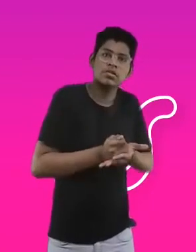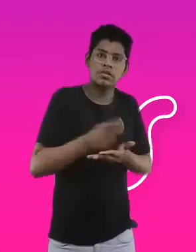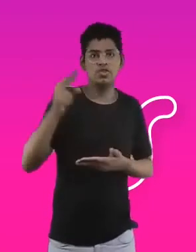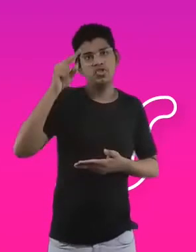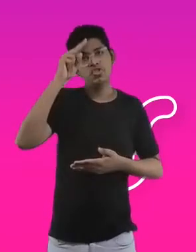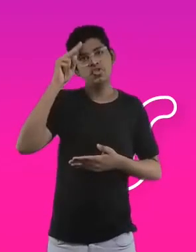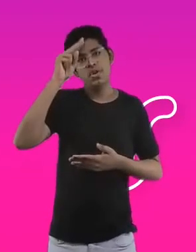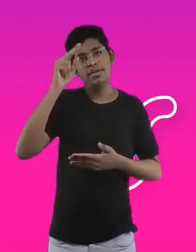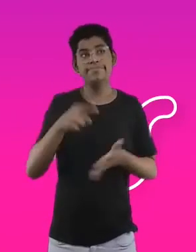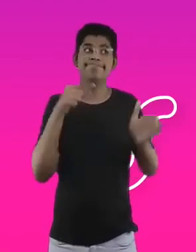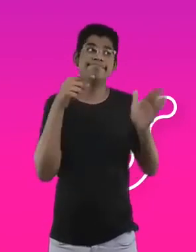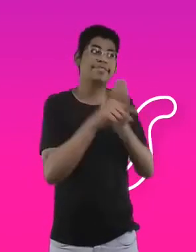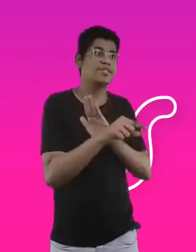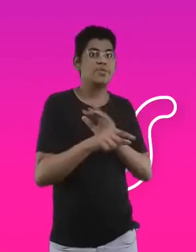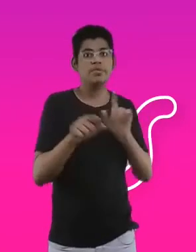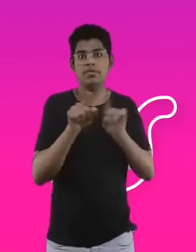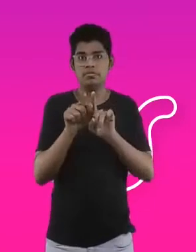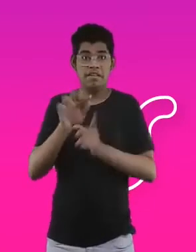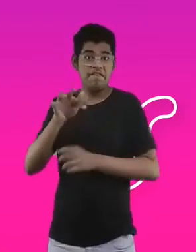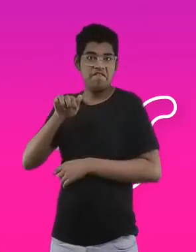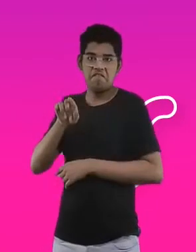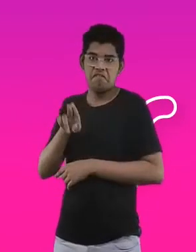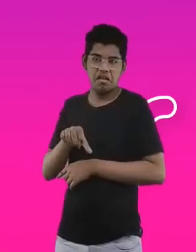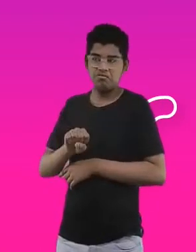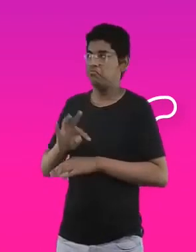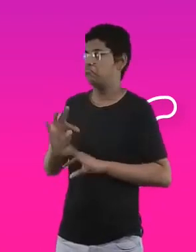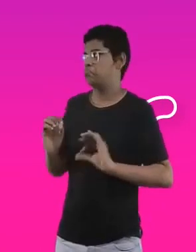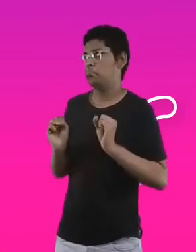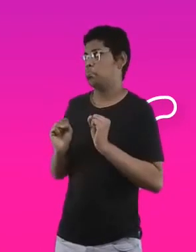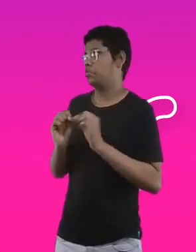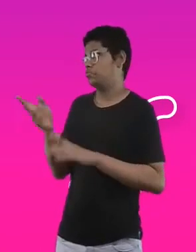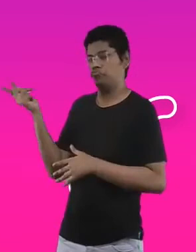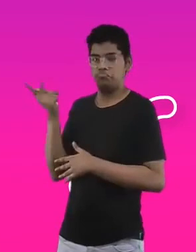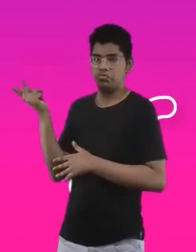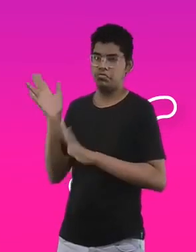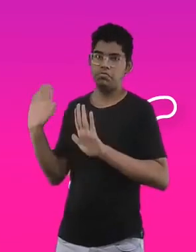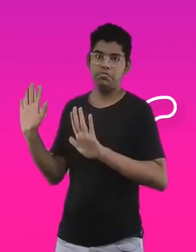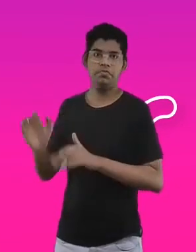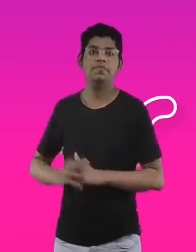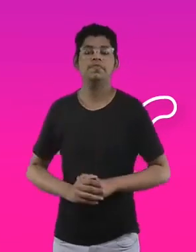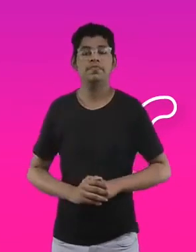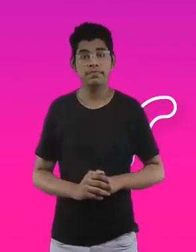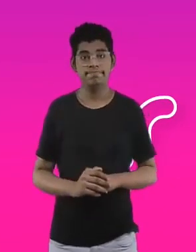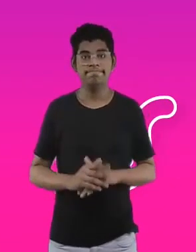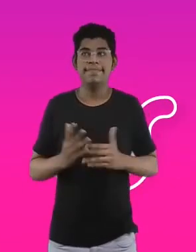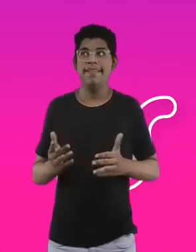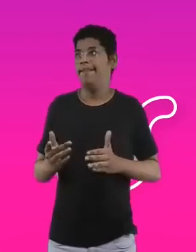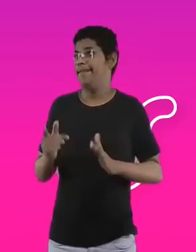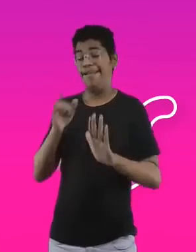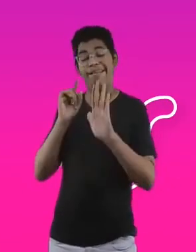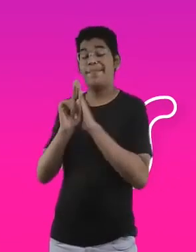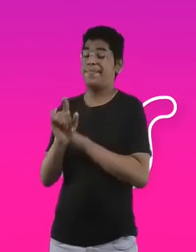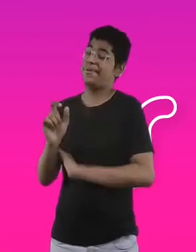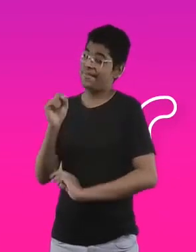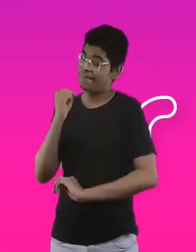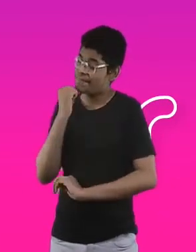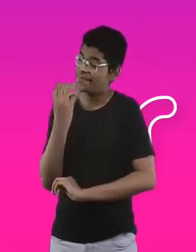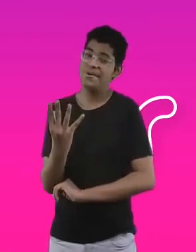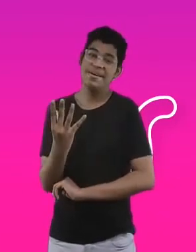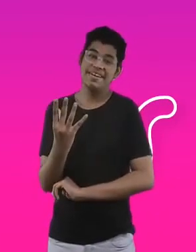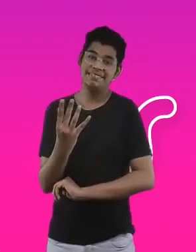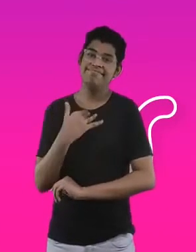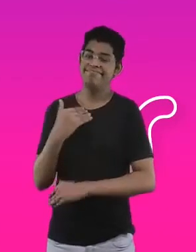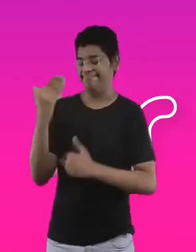e, de repente, o Fausto, se quiser falar um pouquinho mais. Bom, eu acho que é uma boa pergunta, Daniel. Agradeço, a Clara,